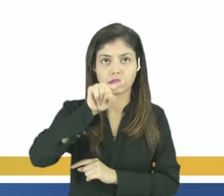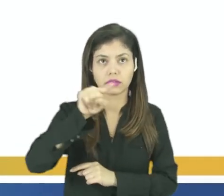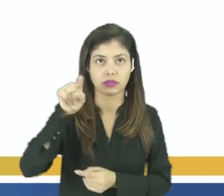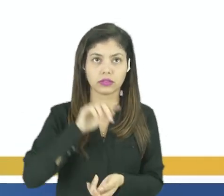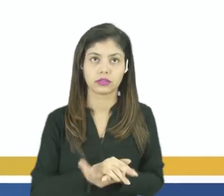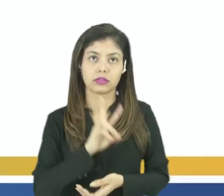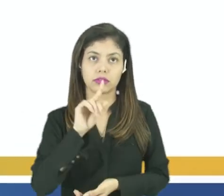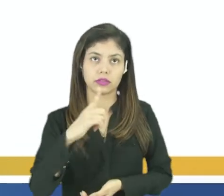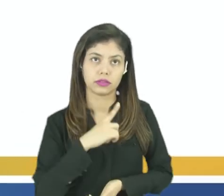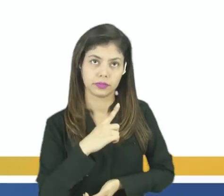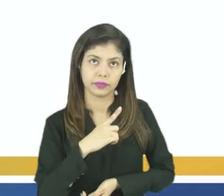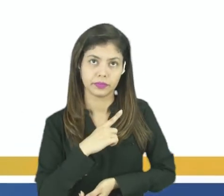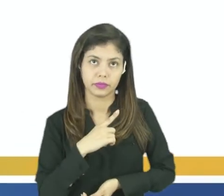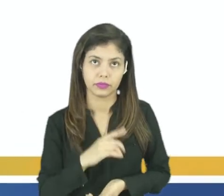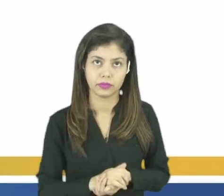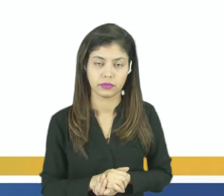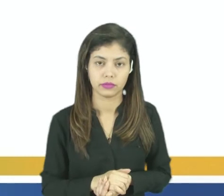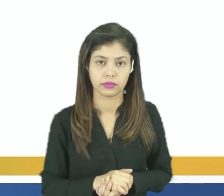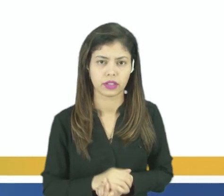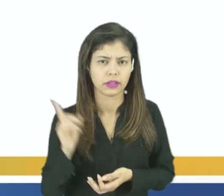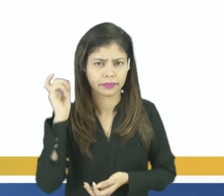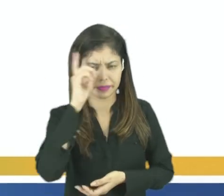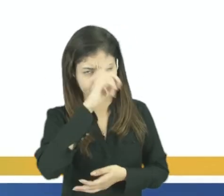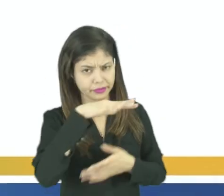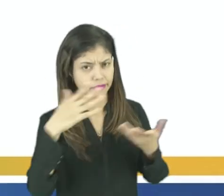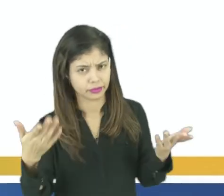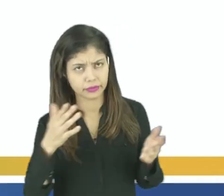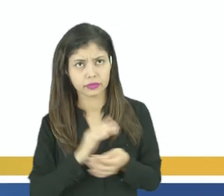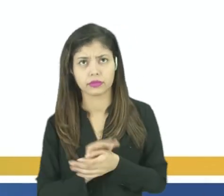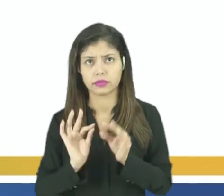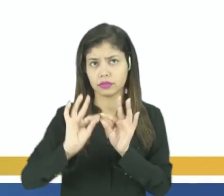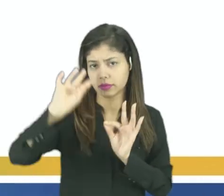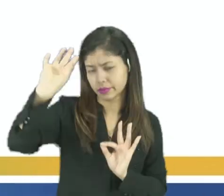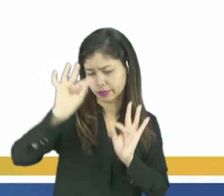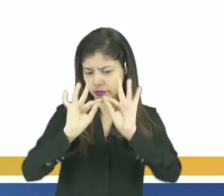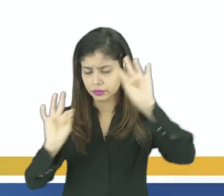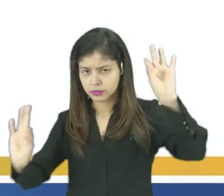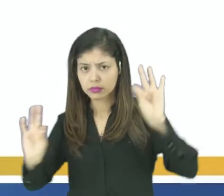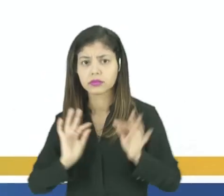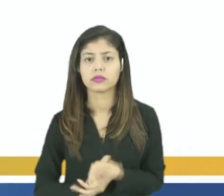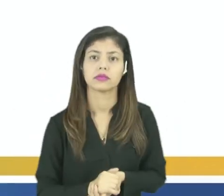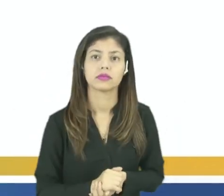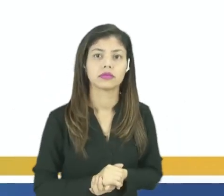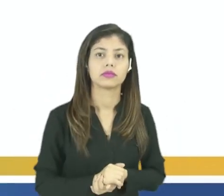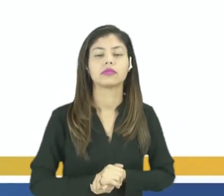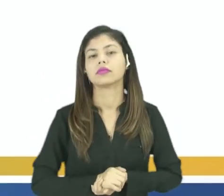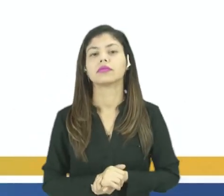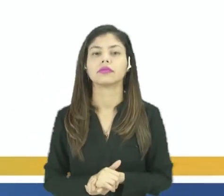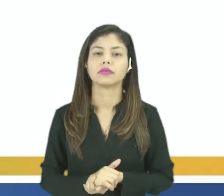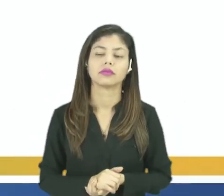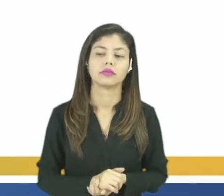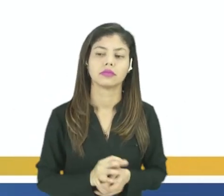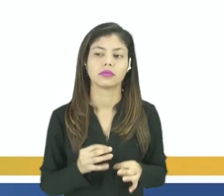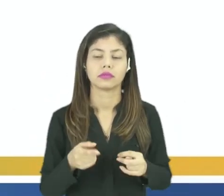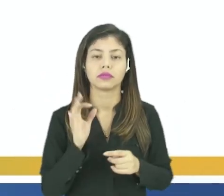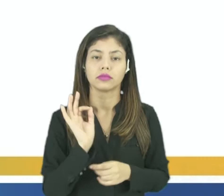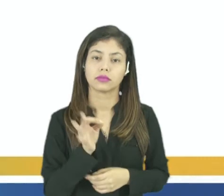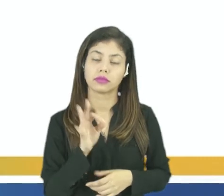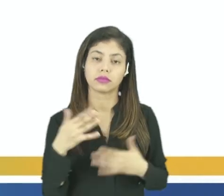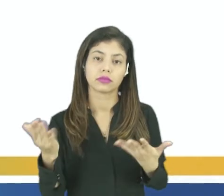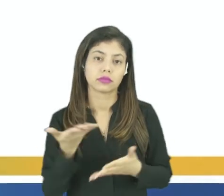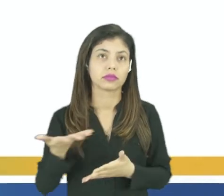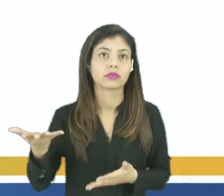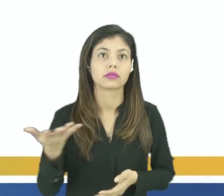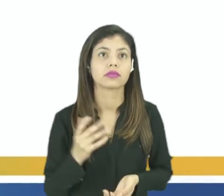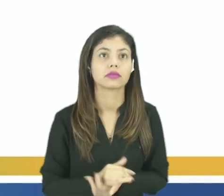para a esquerda, ele for lá para a direita, ó. Então, aqui nós temos que a velocidade do raio está aumentando e aqui é um